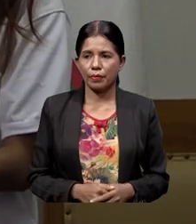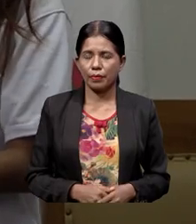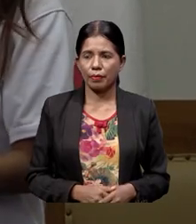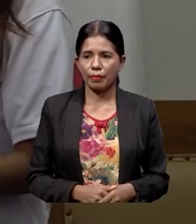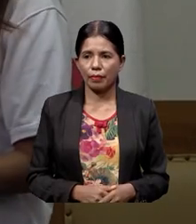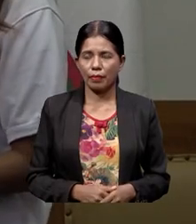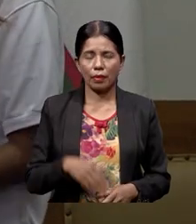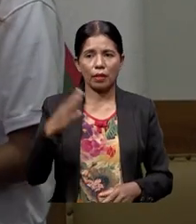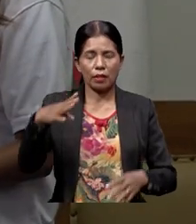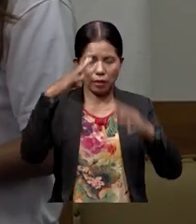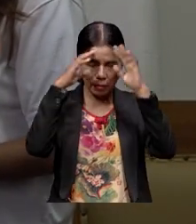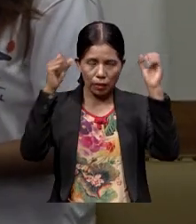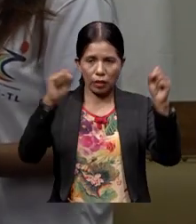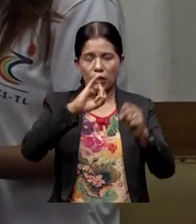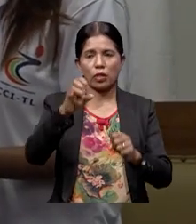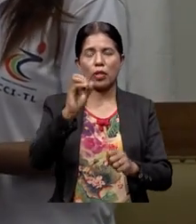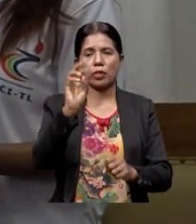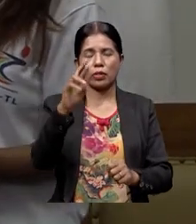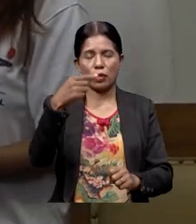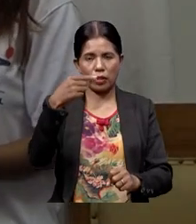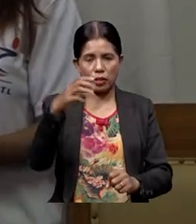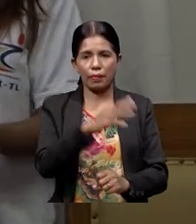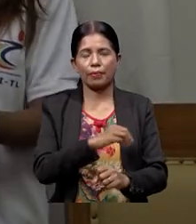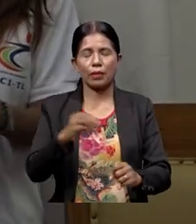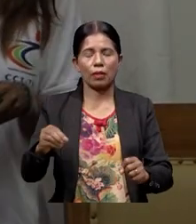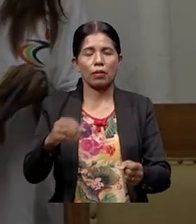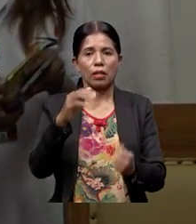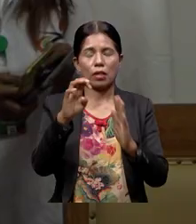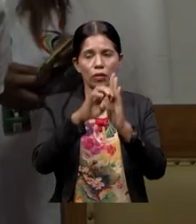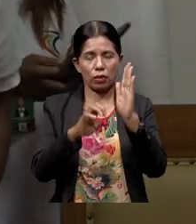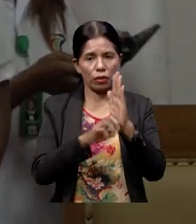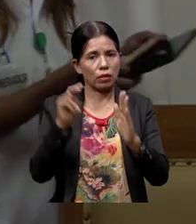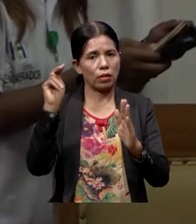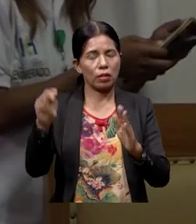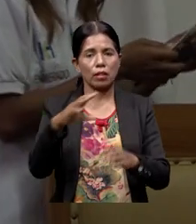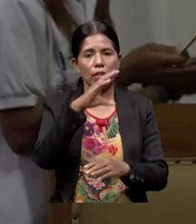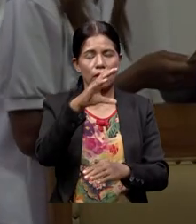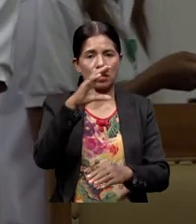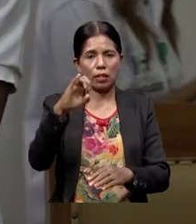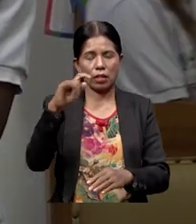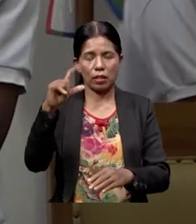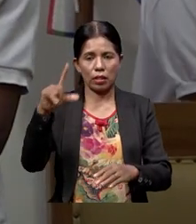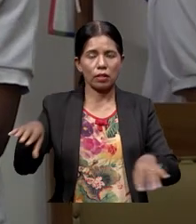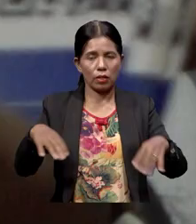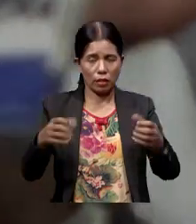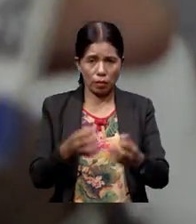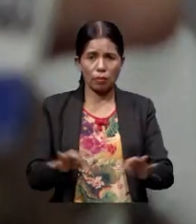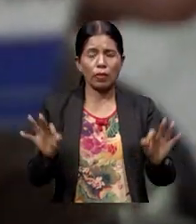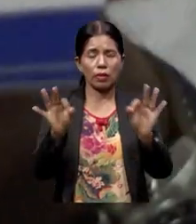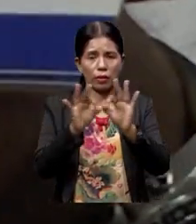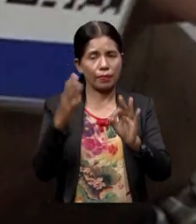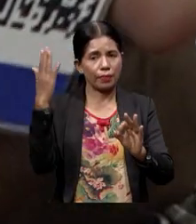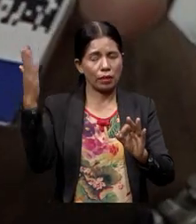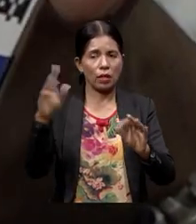Ia mandato Presidente Jorge Manuel de Araújo Serrano no estrutura NIAN, CCTL ha o serviço nebe importante e ha